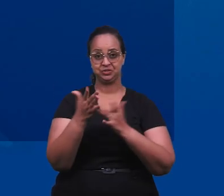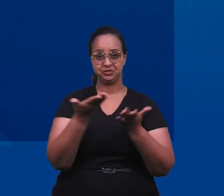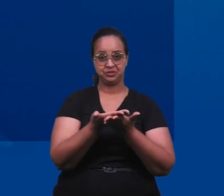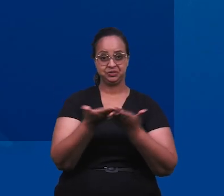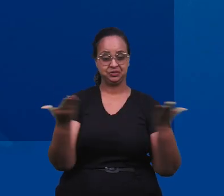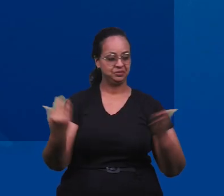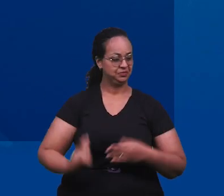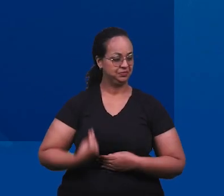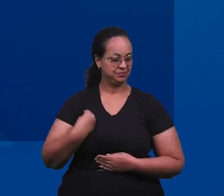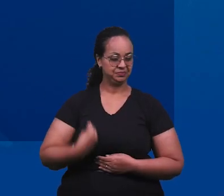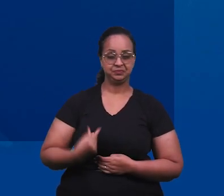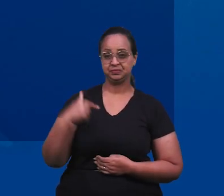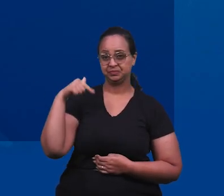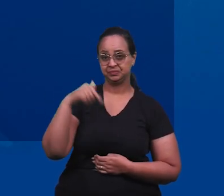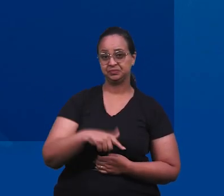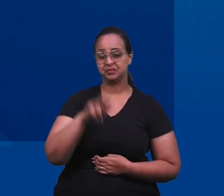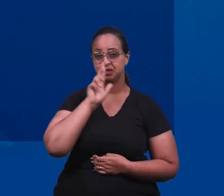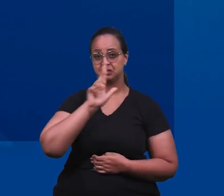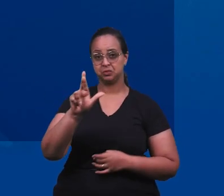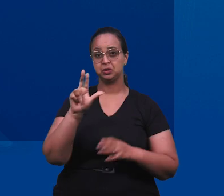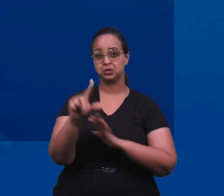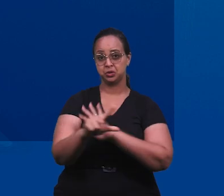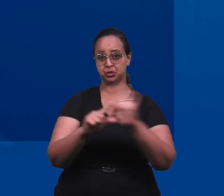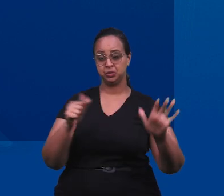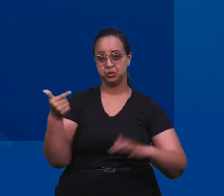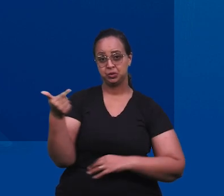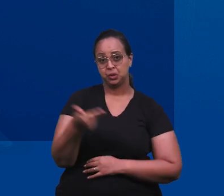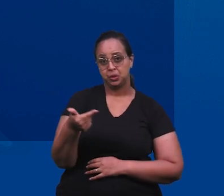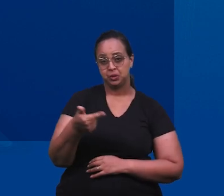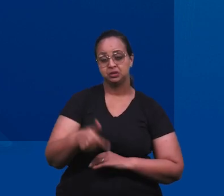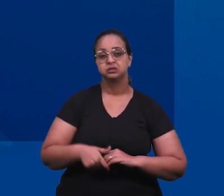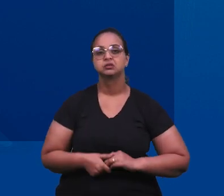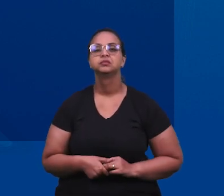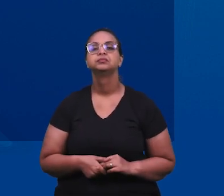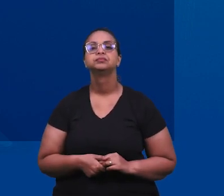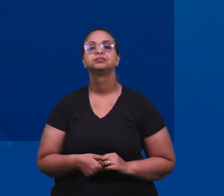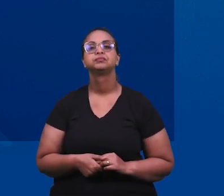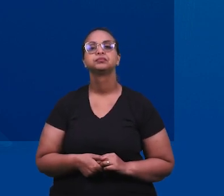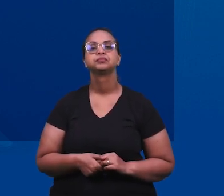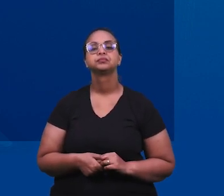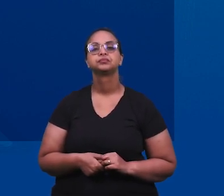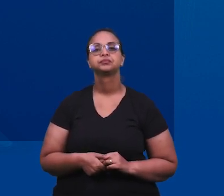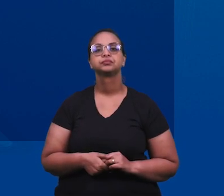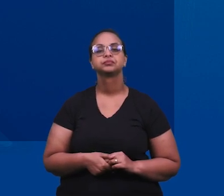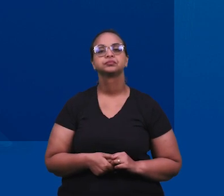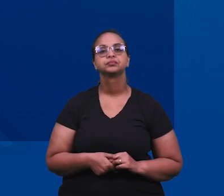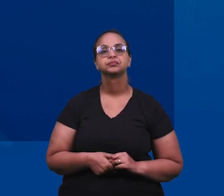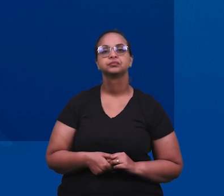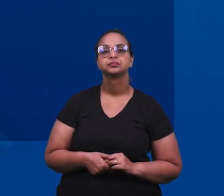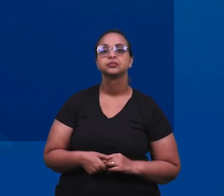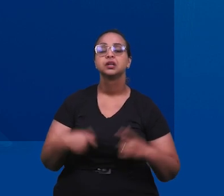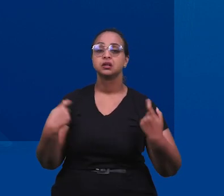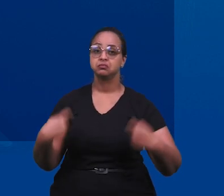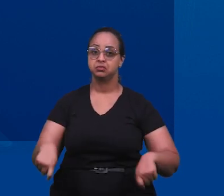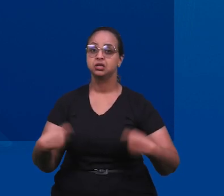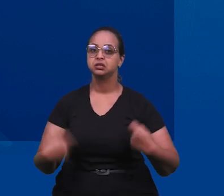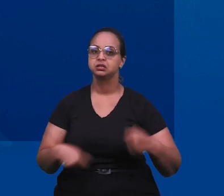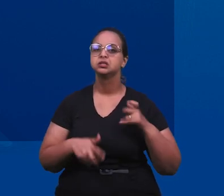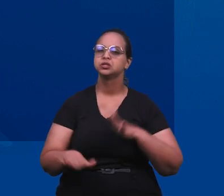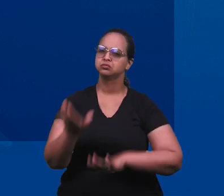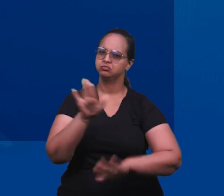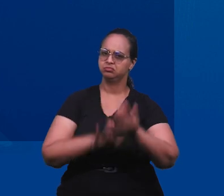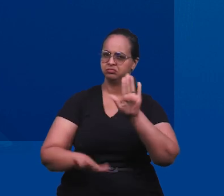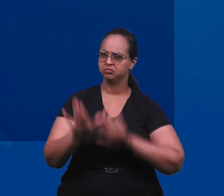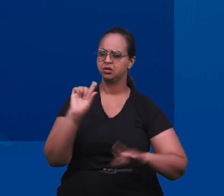Senhor. Contribuindo para a resposta da pergunta 2, a letra B, nós temos que ser vigilante e confirma